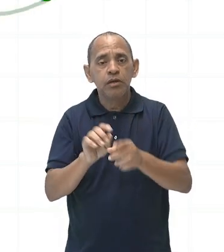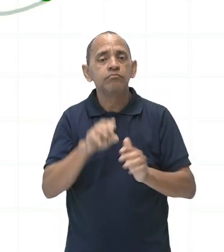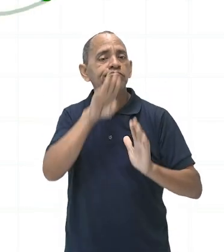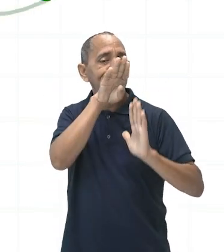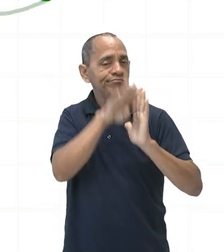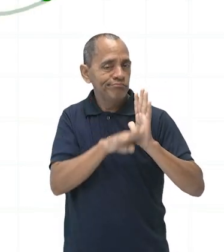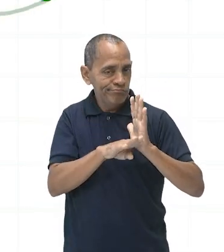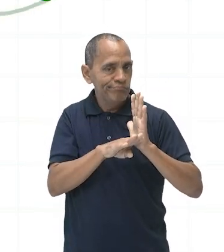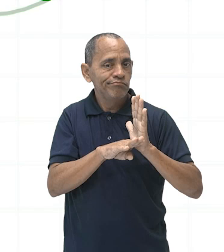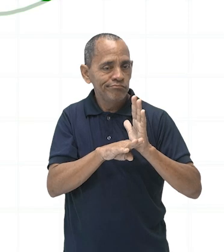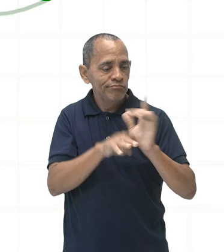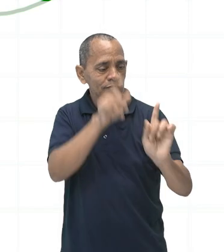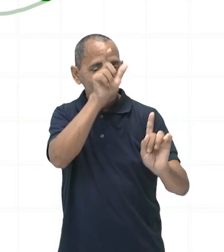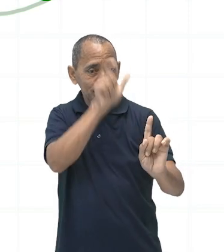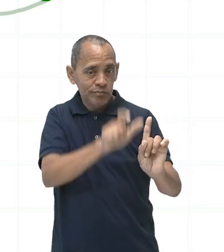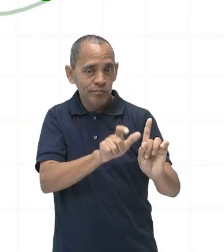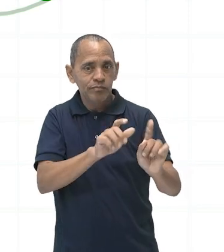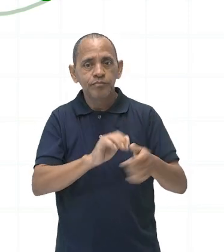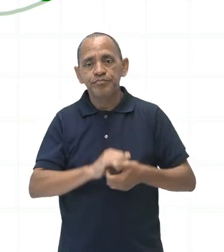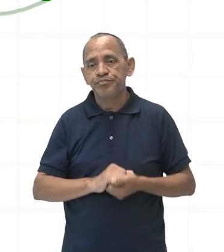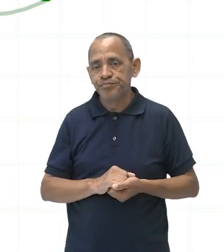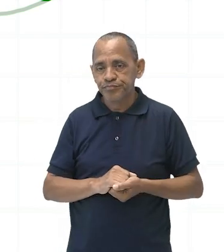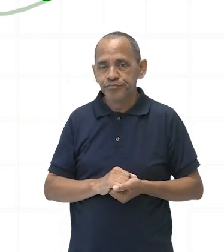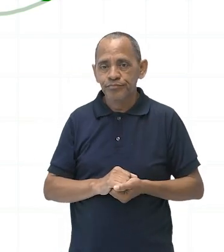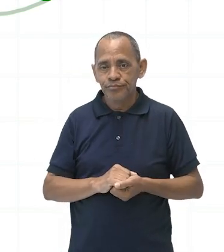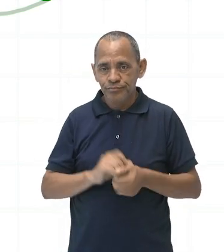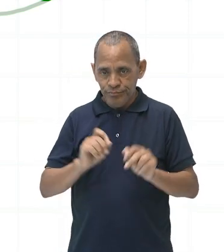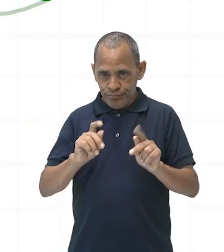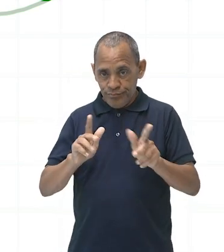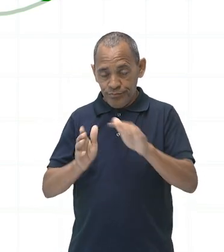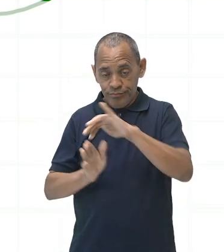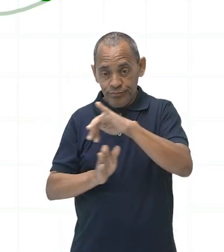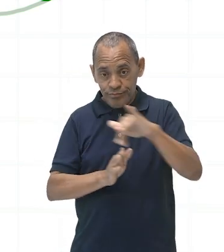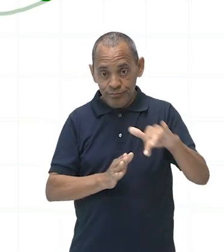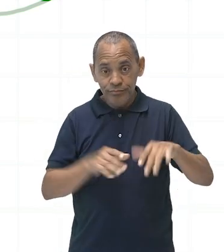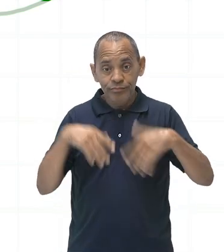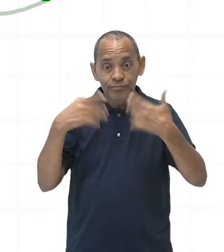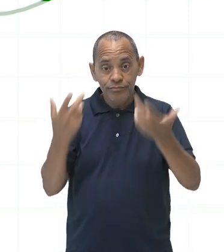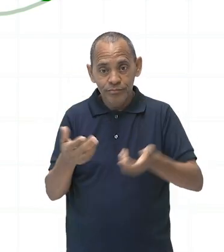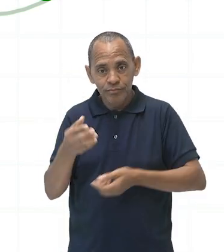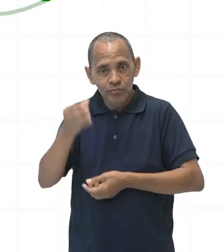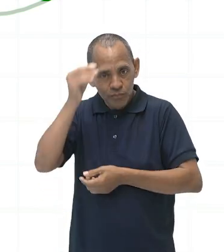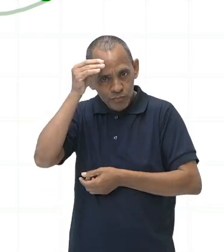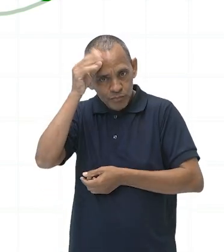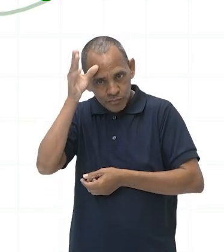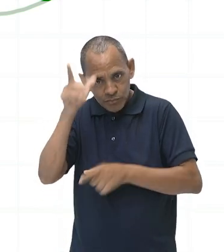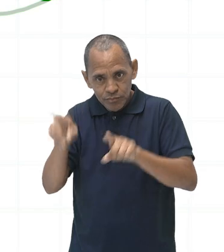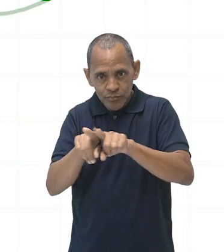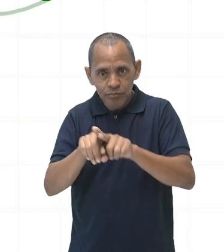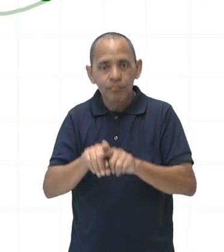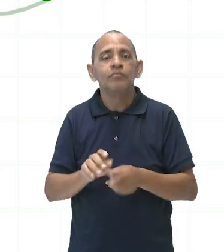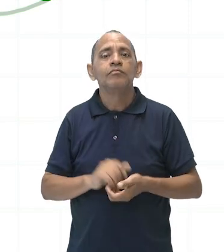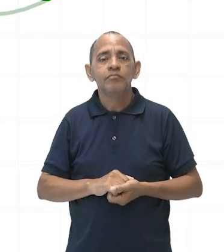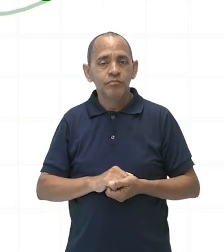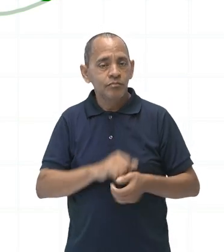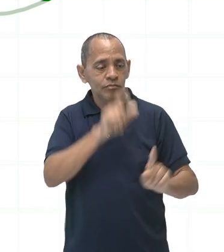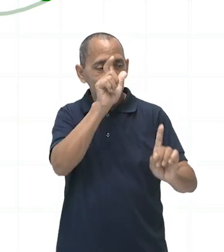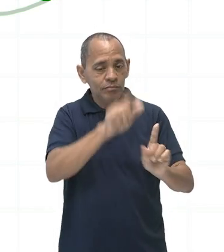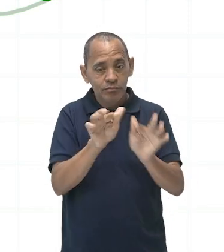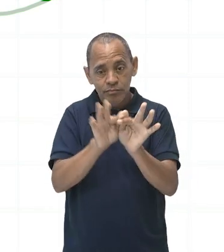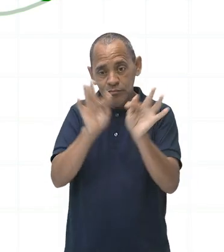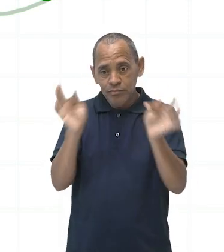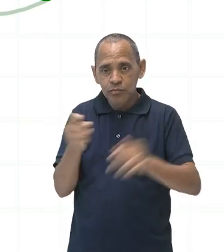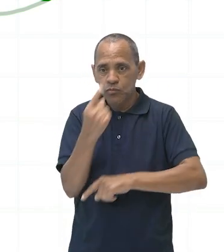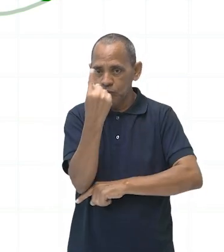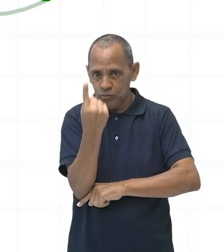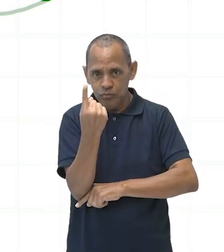classificação desse sujeito. Ok? Então, compreendido o sujeito simples, apenas um núcleo,